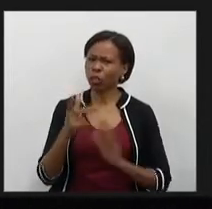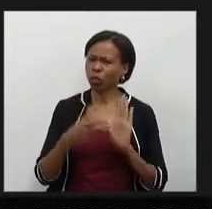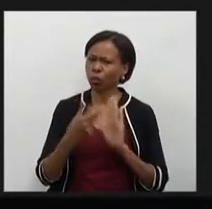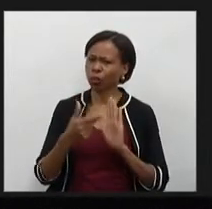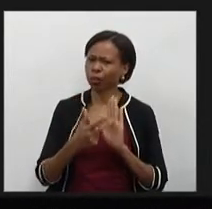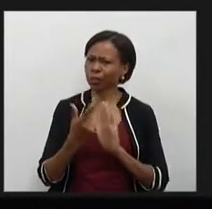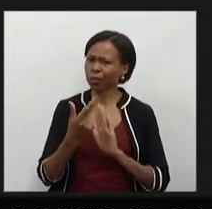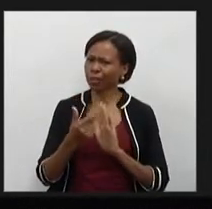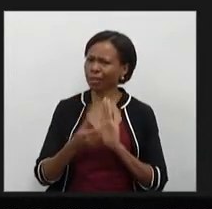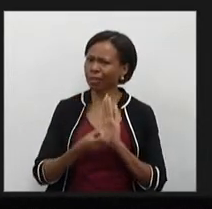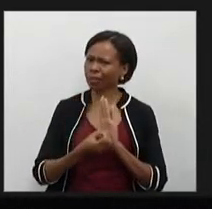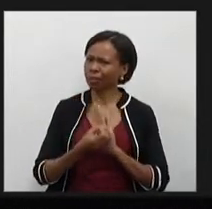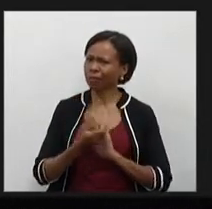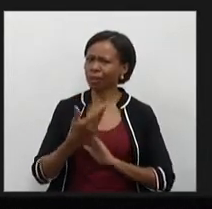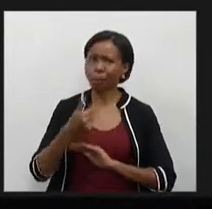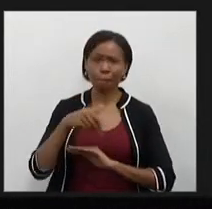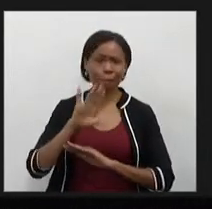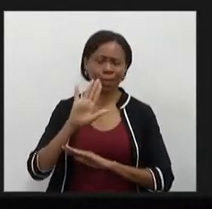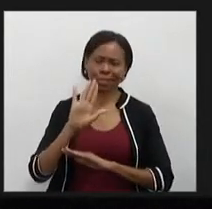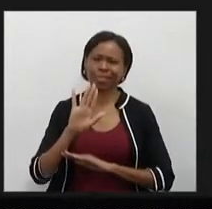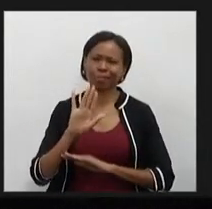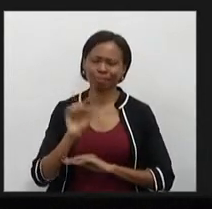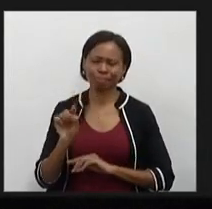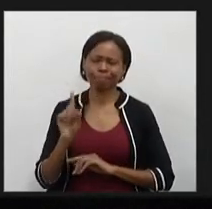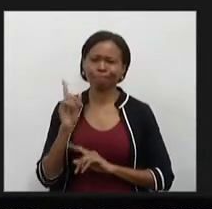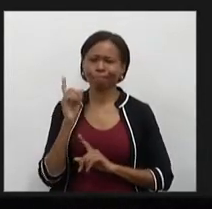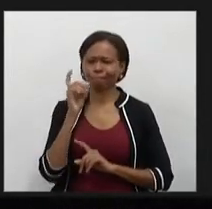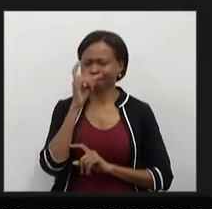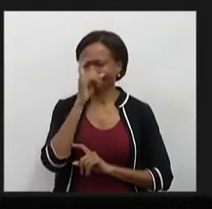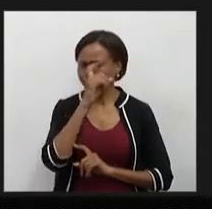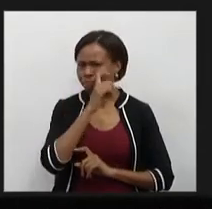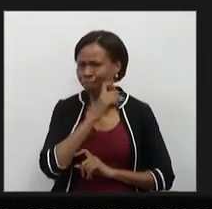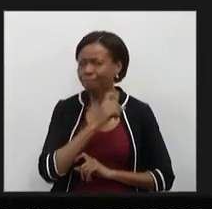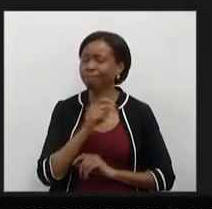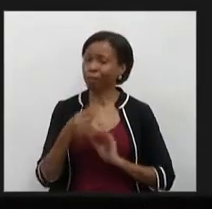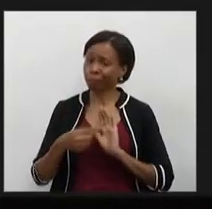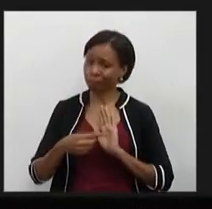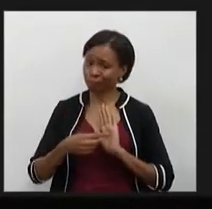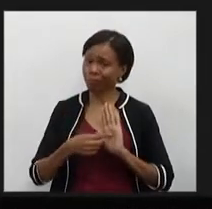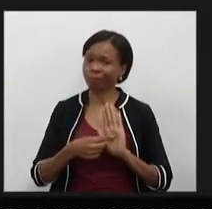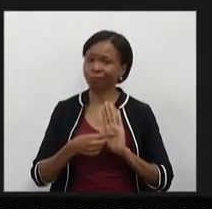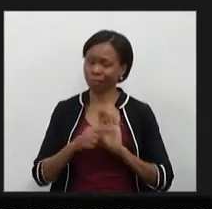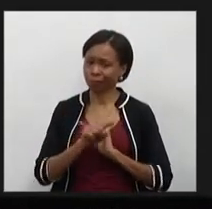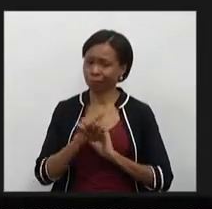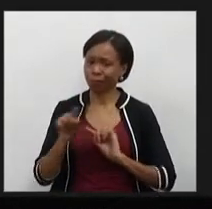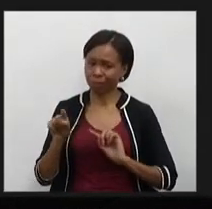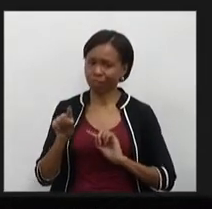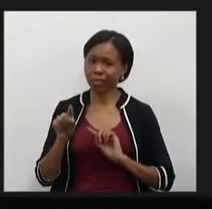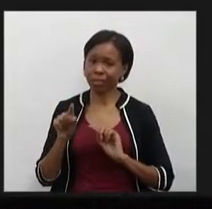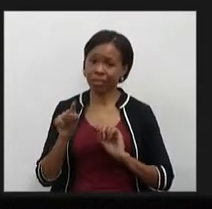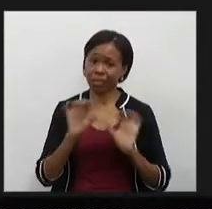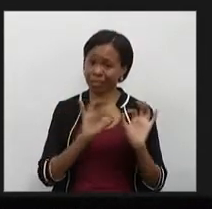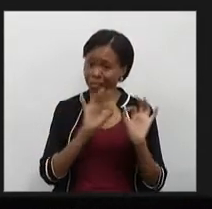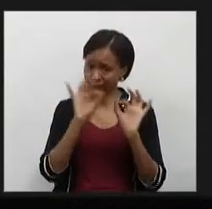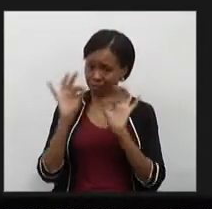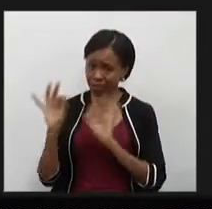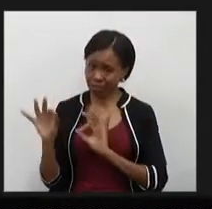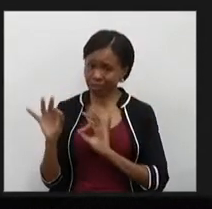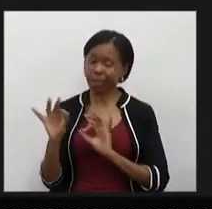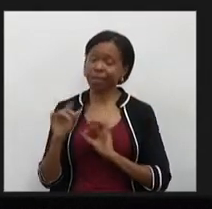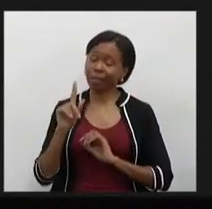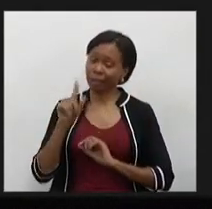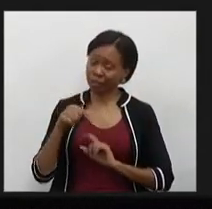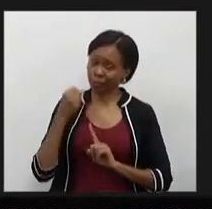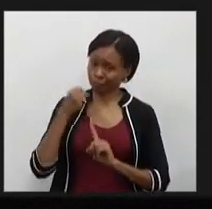passar dificuldade para as autoridades que estão aí presentes aí nessa audiência, né? O que é a luta, né?